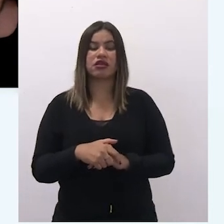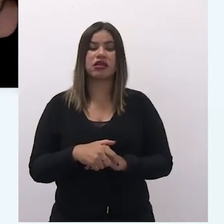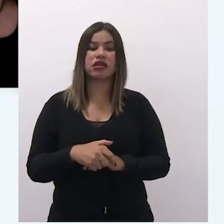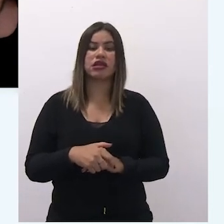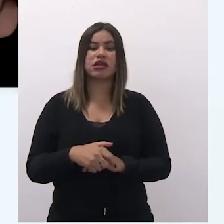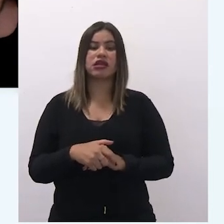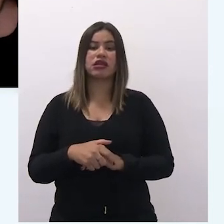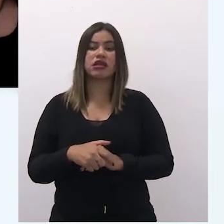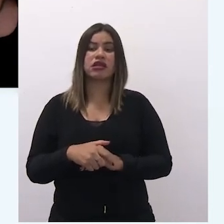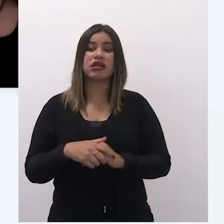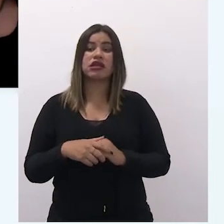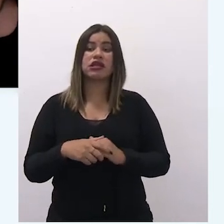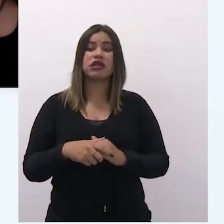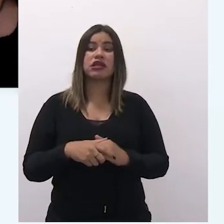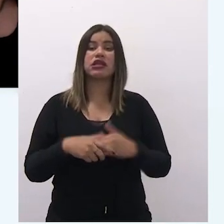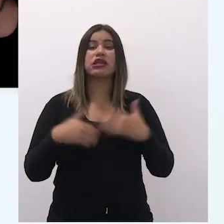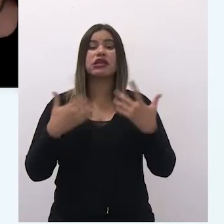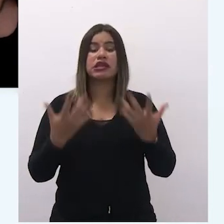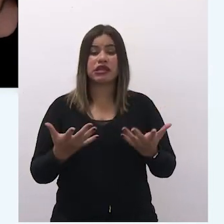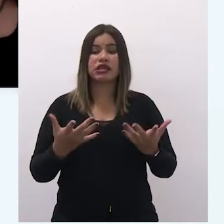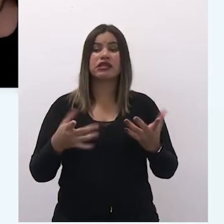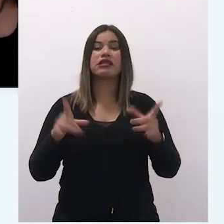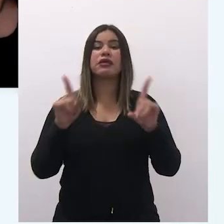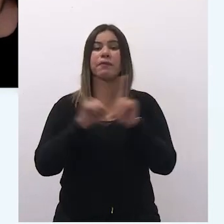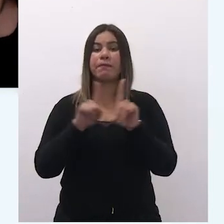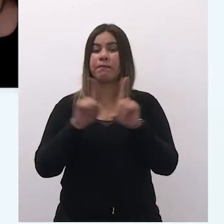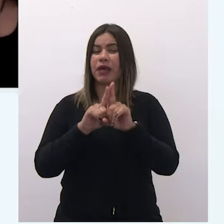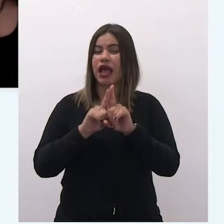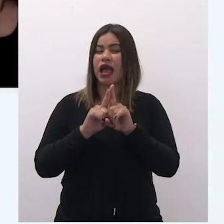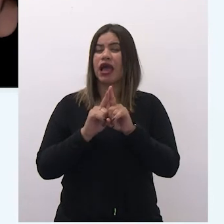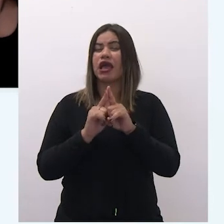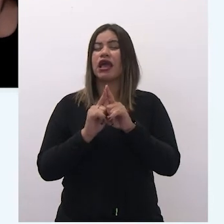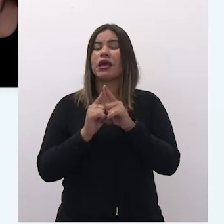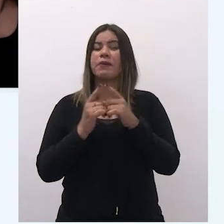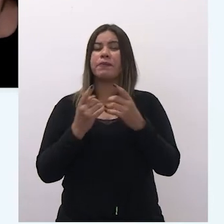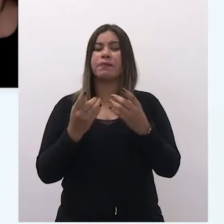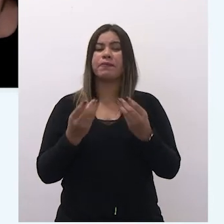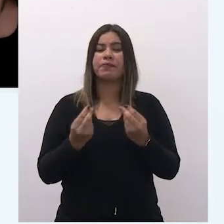mais apassivado, que, de forma muito